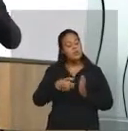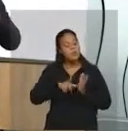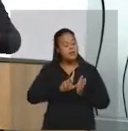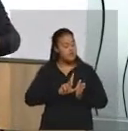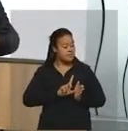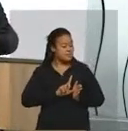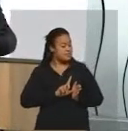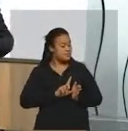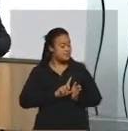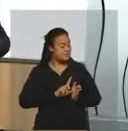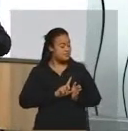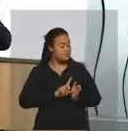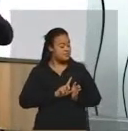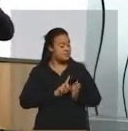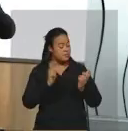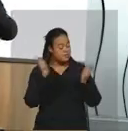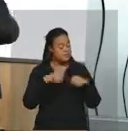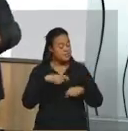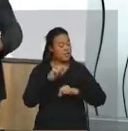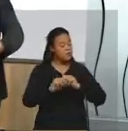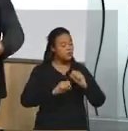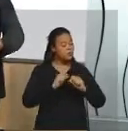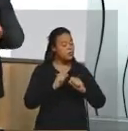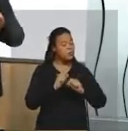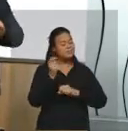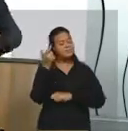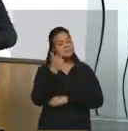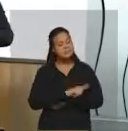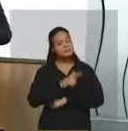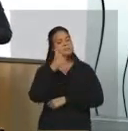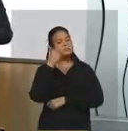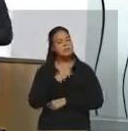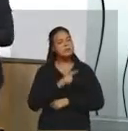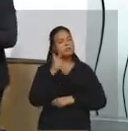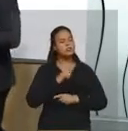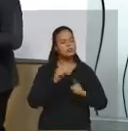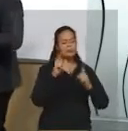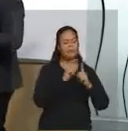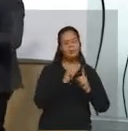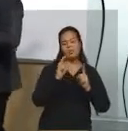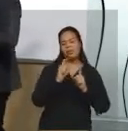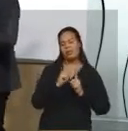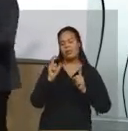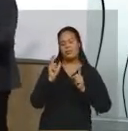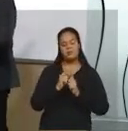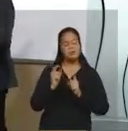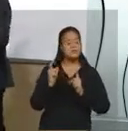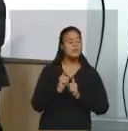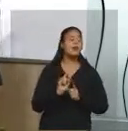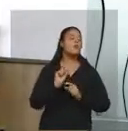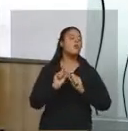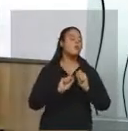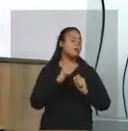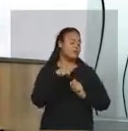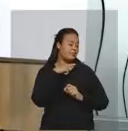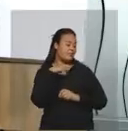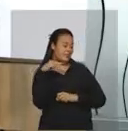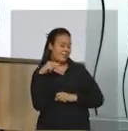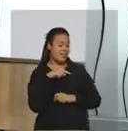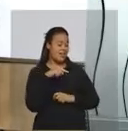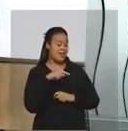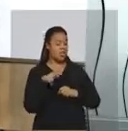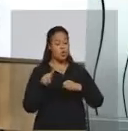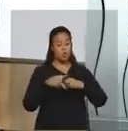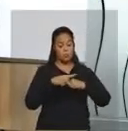precisar necessariamente repetir aquela palavra. Nós temos então aqui, olha, o uso do